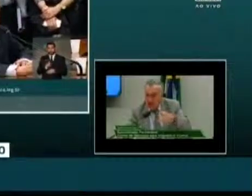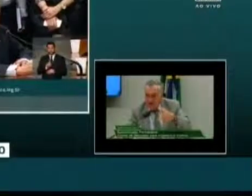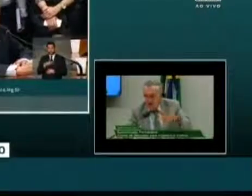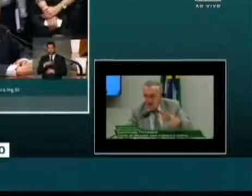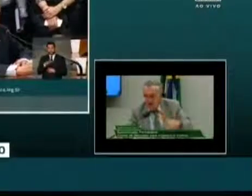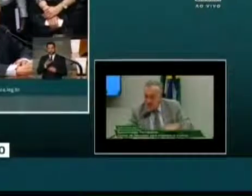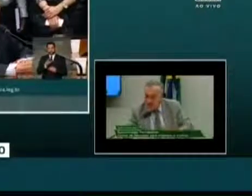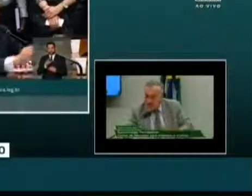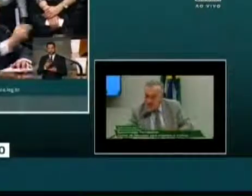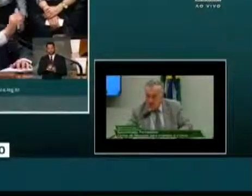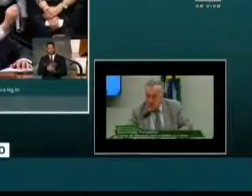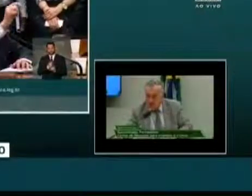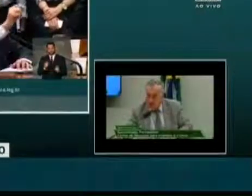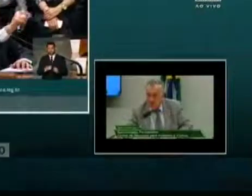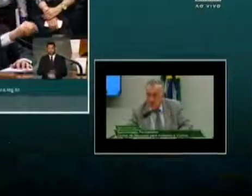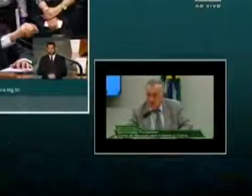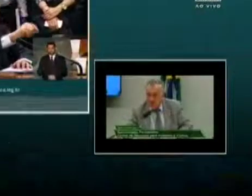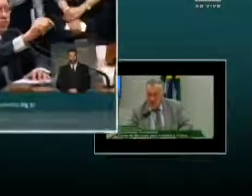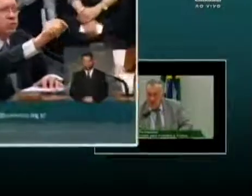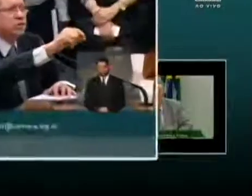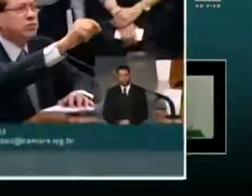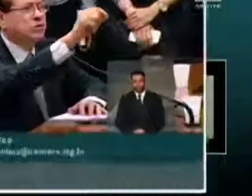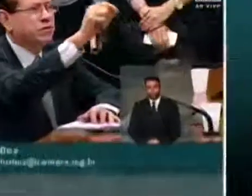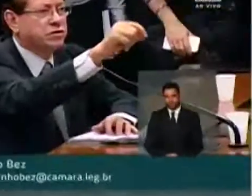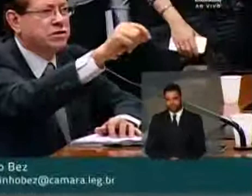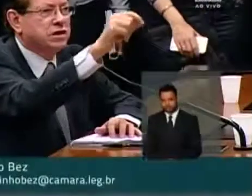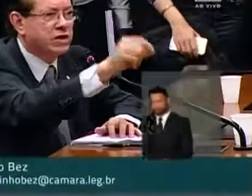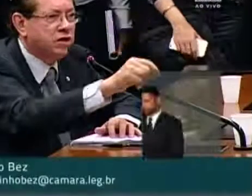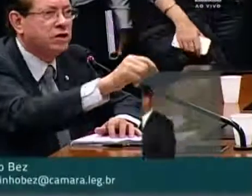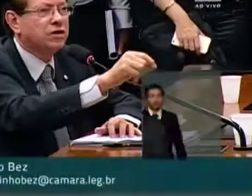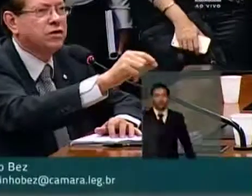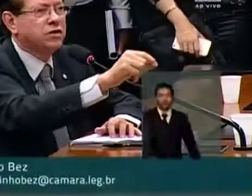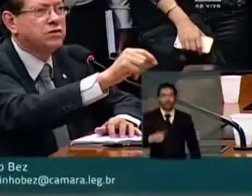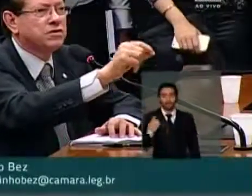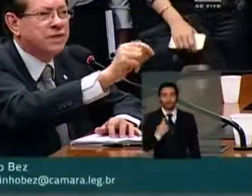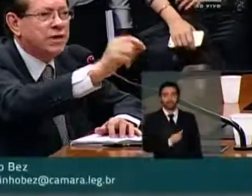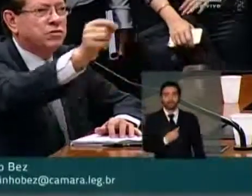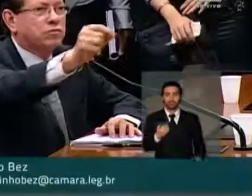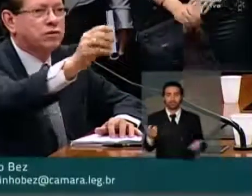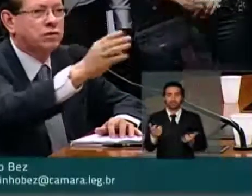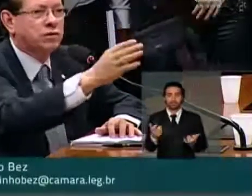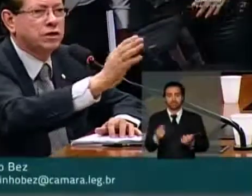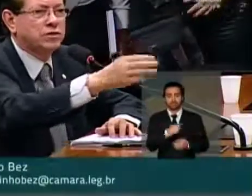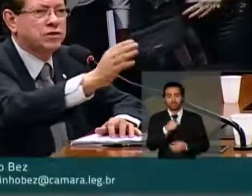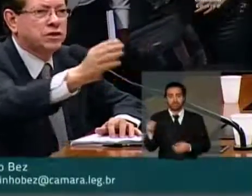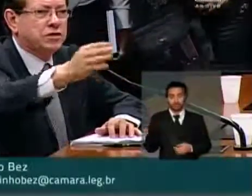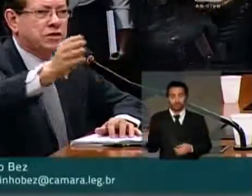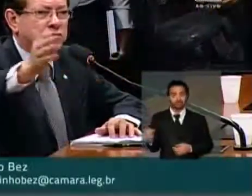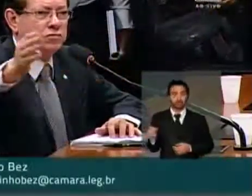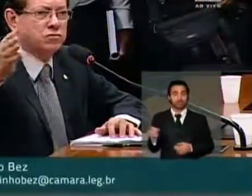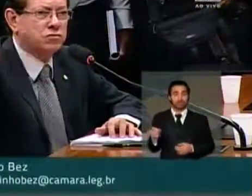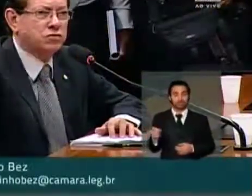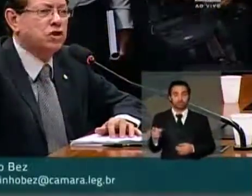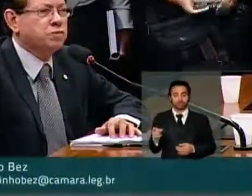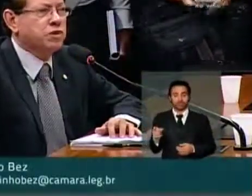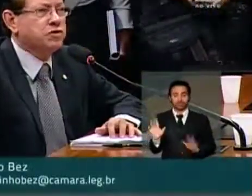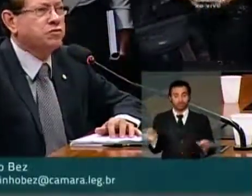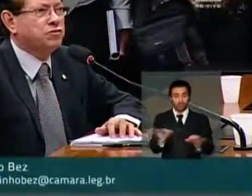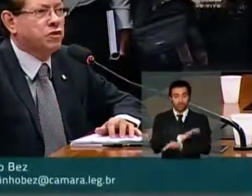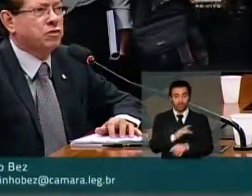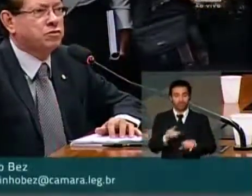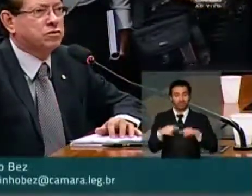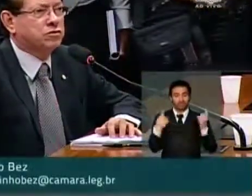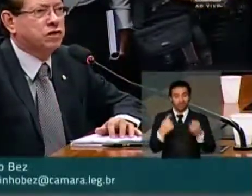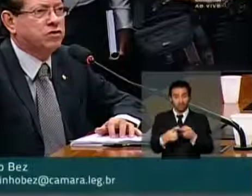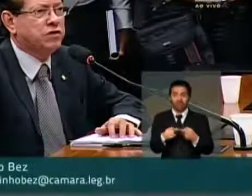funciona. Nós queremos conseguir que vocês daqui saiam representando os